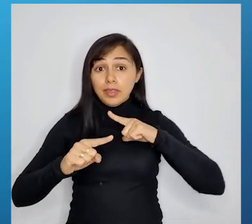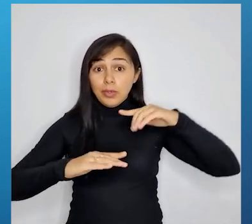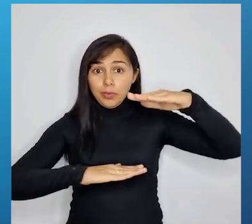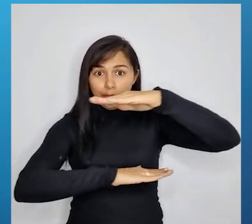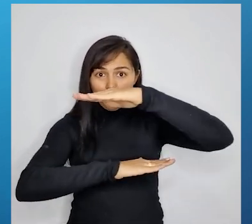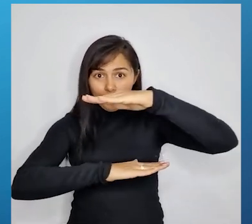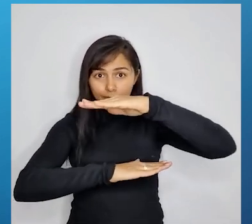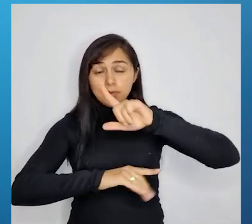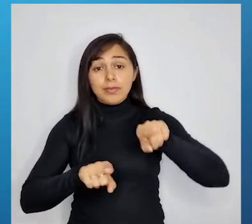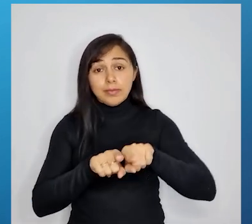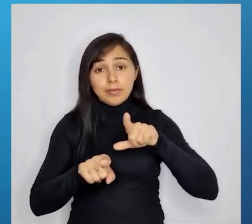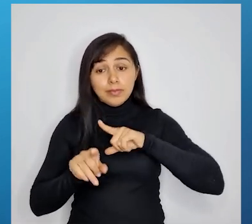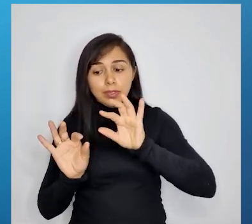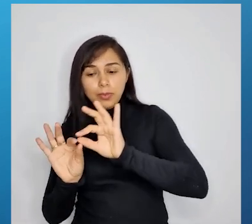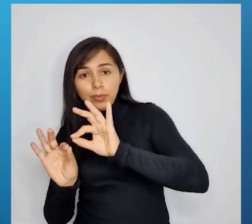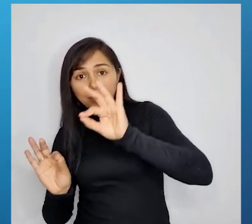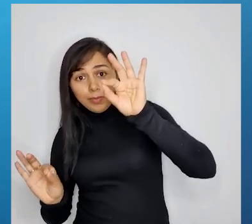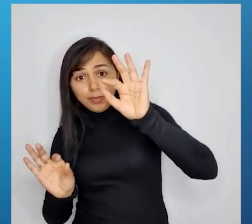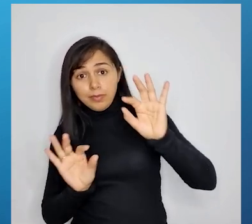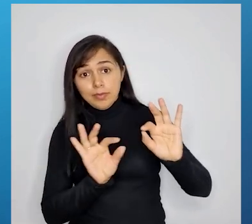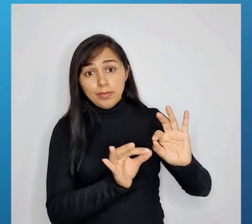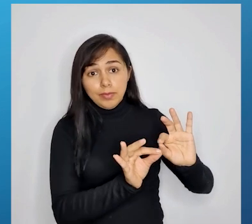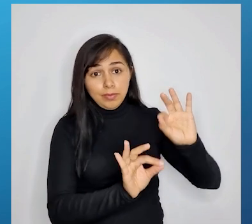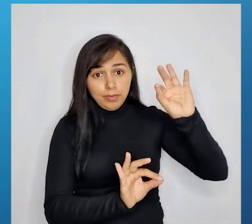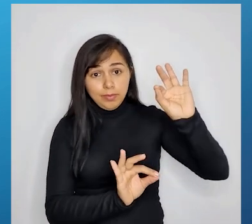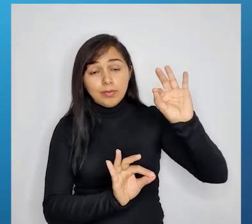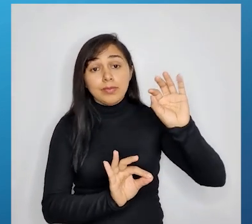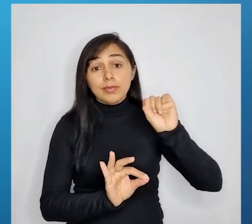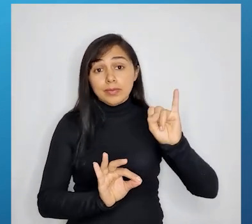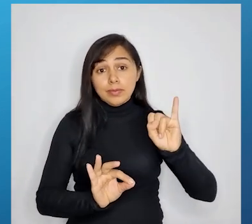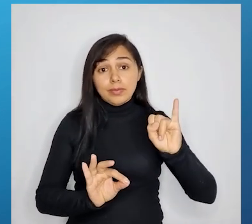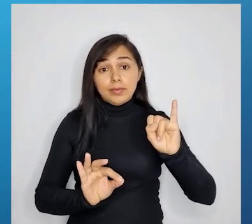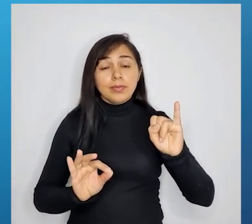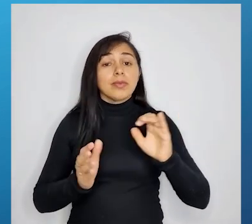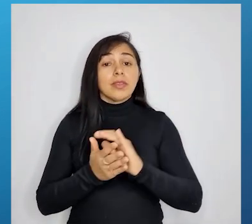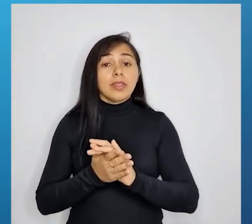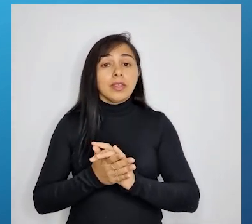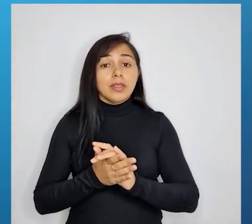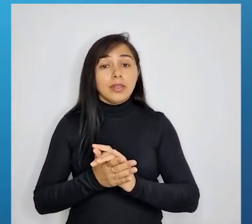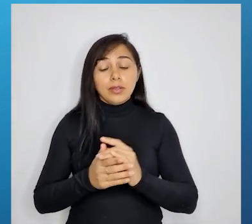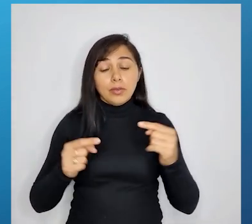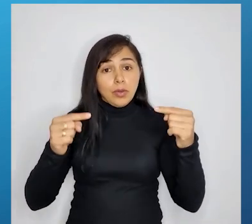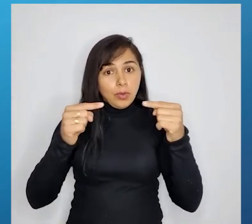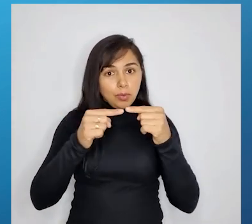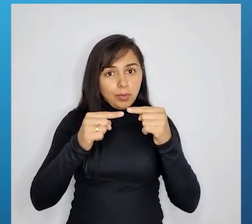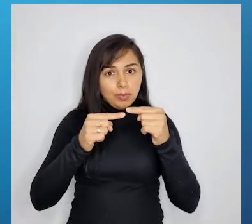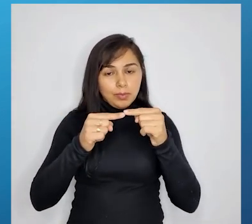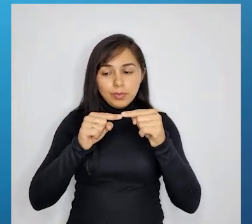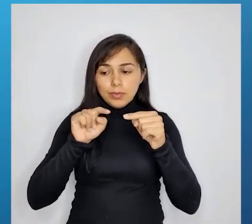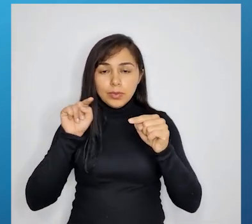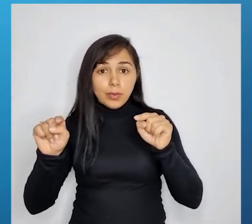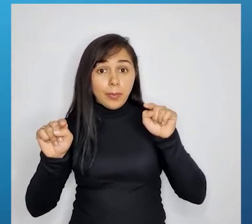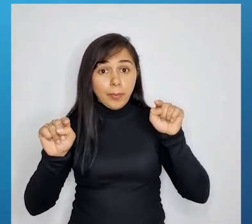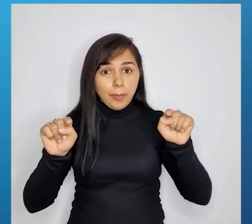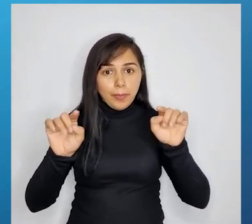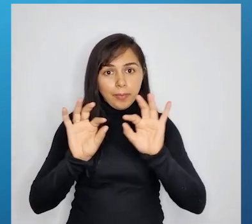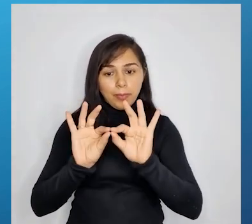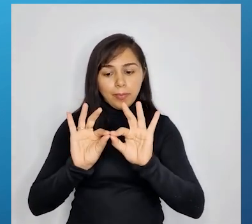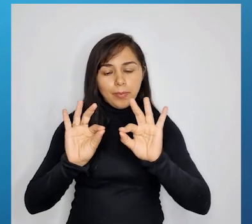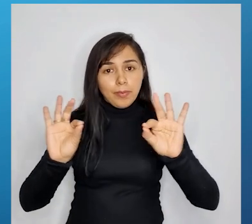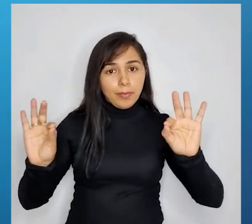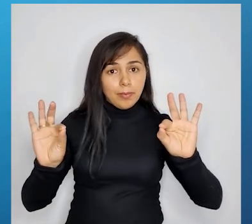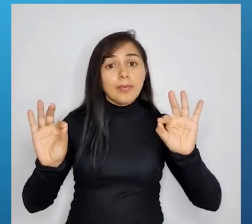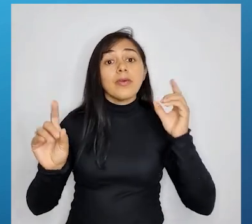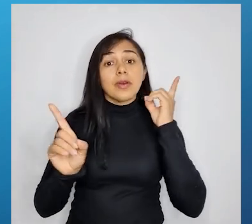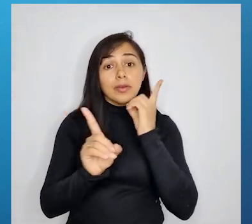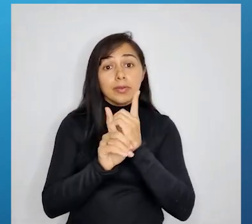não paralelos. E se aqui for a metade de cada lado, você ligar um ponto ao outro, nós temos aí o